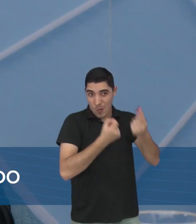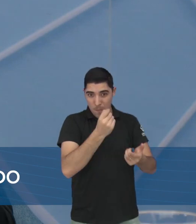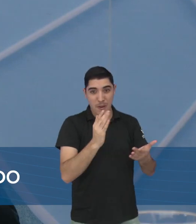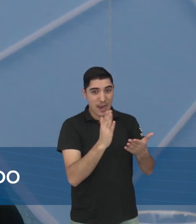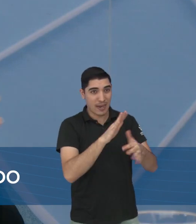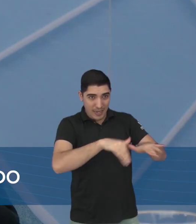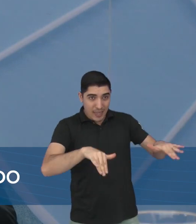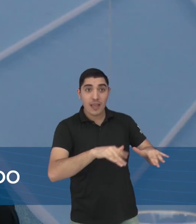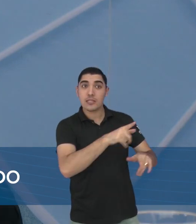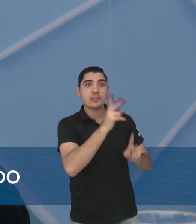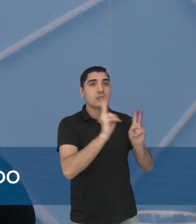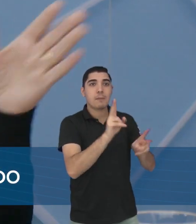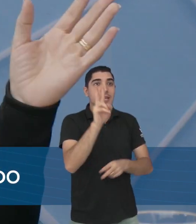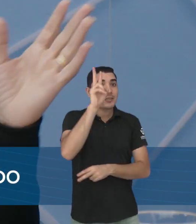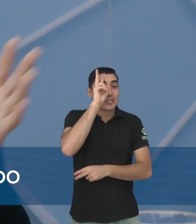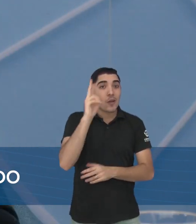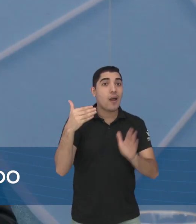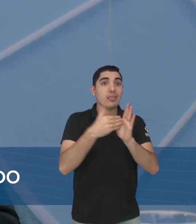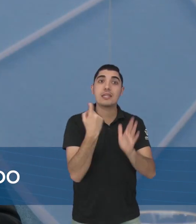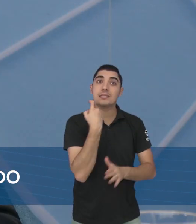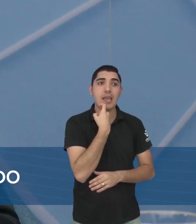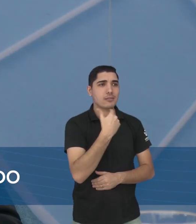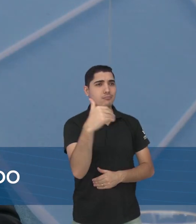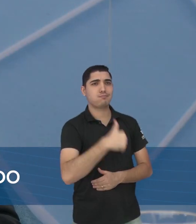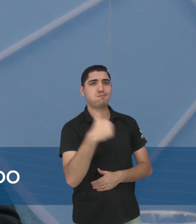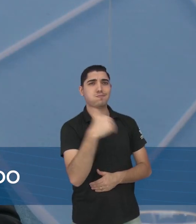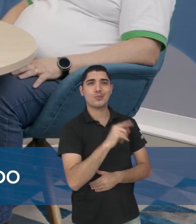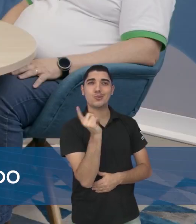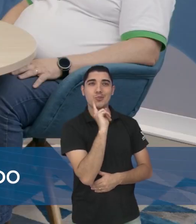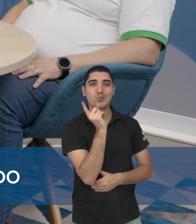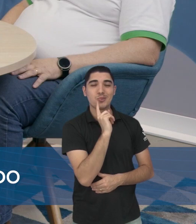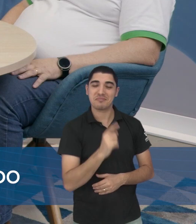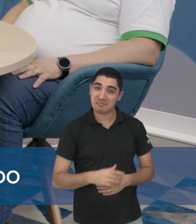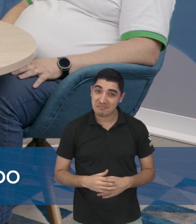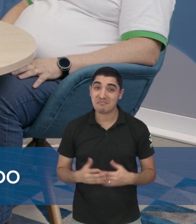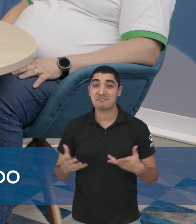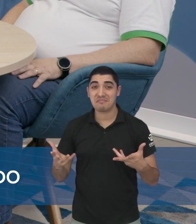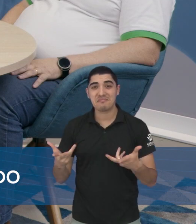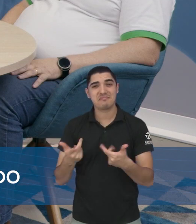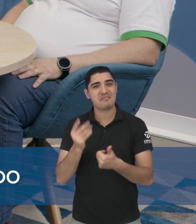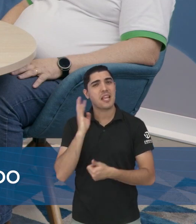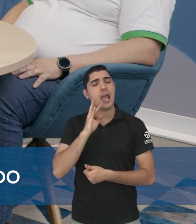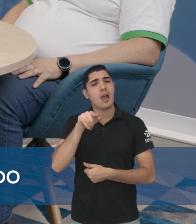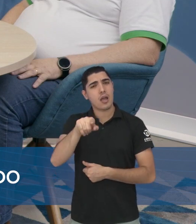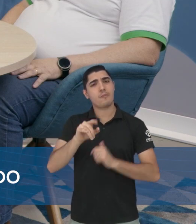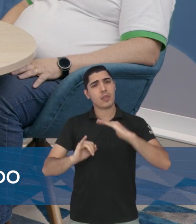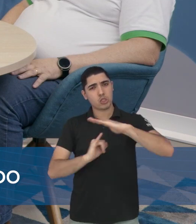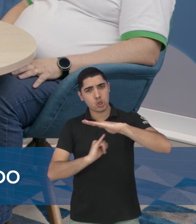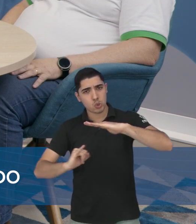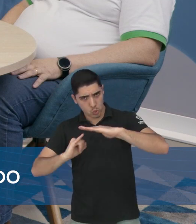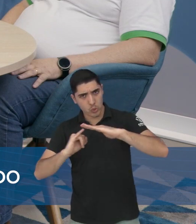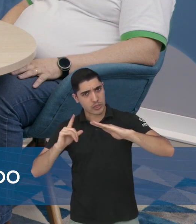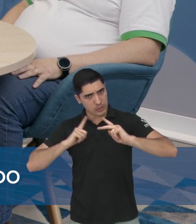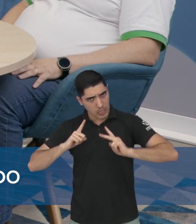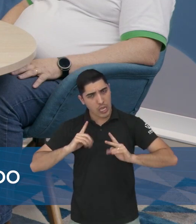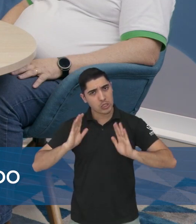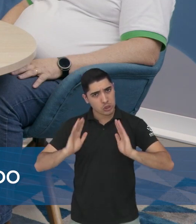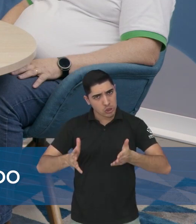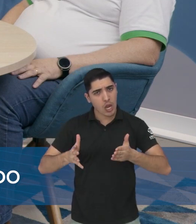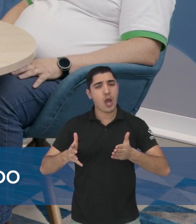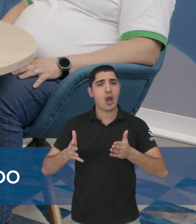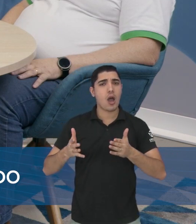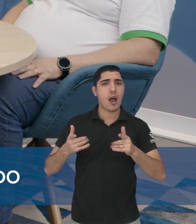que frequentam a instituição de segunda a sexta-feira. Bacana. E aí, hoje a instituição, ela tem algum